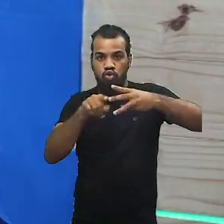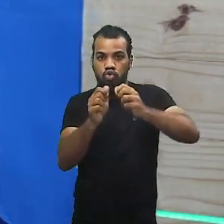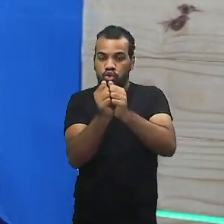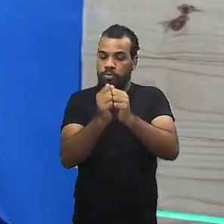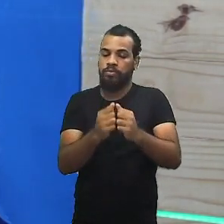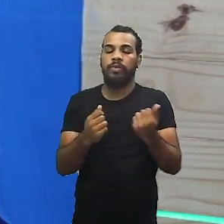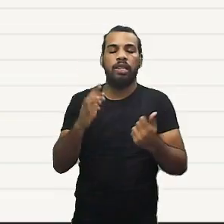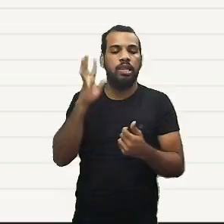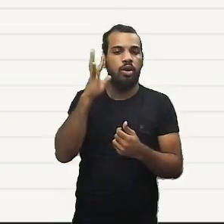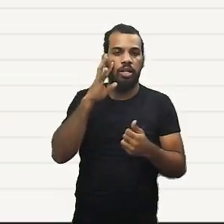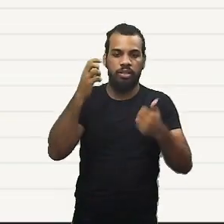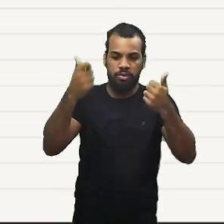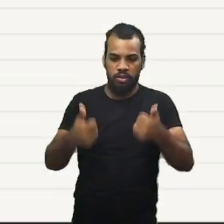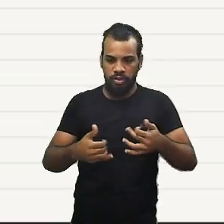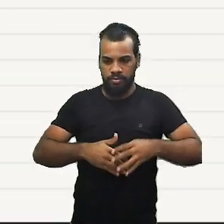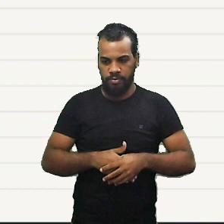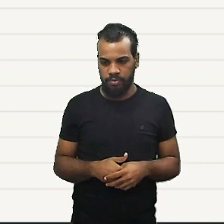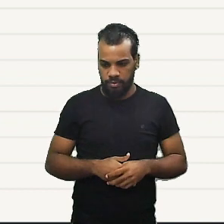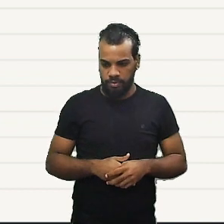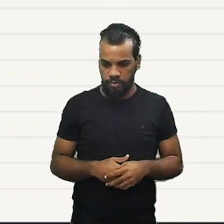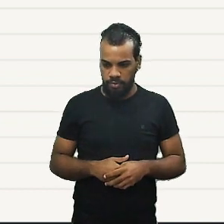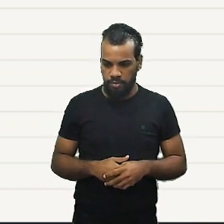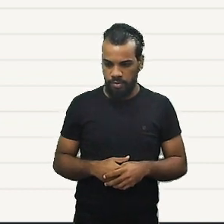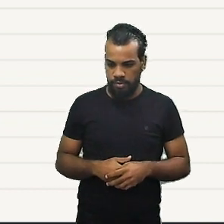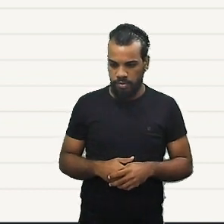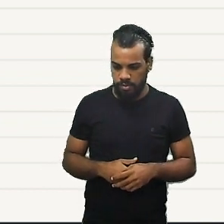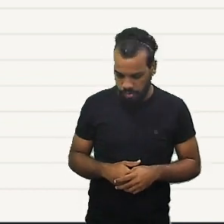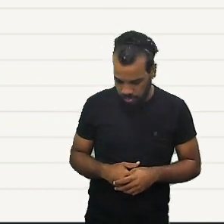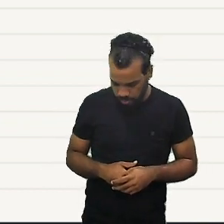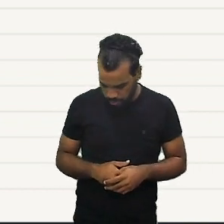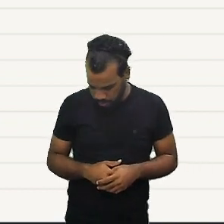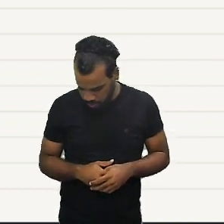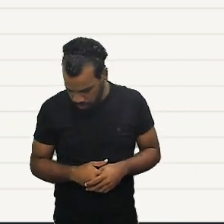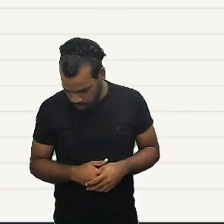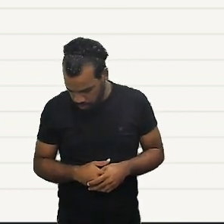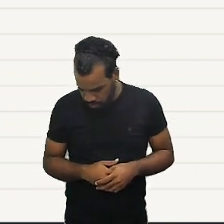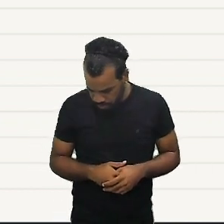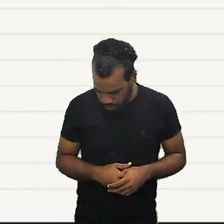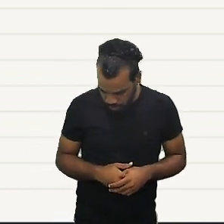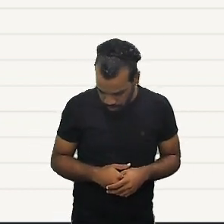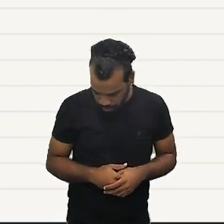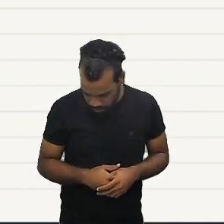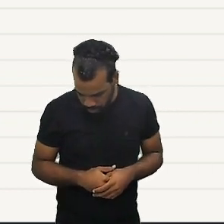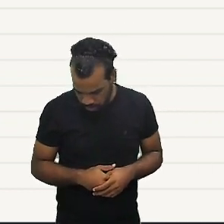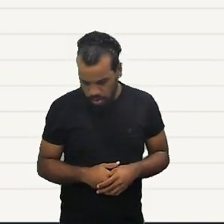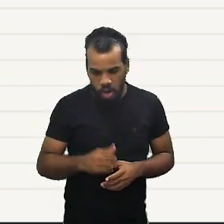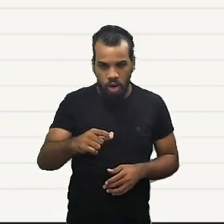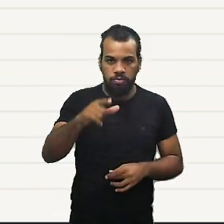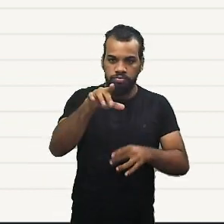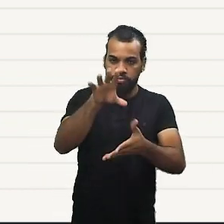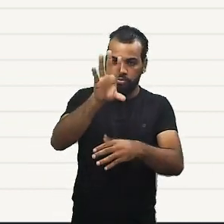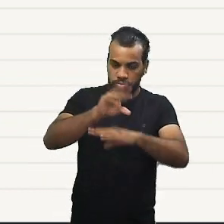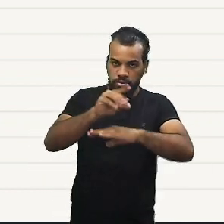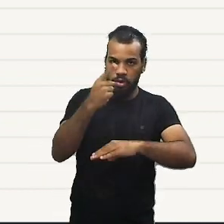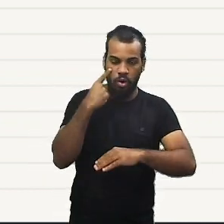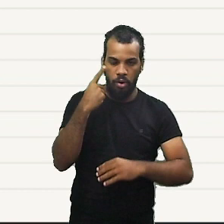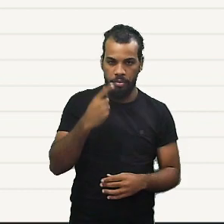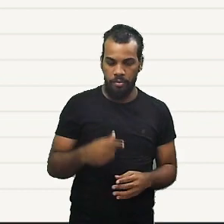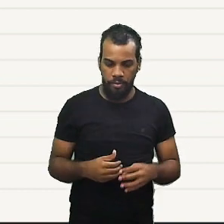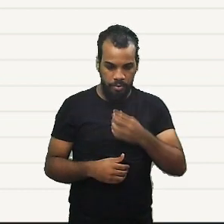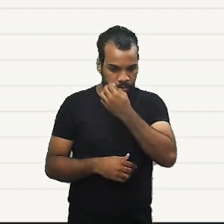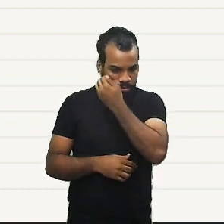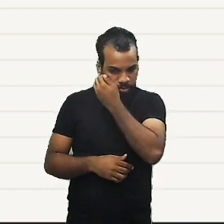teoria, beleza? Então, bota na tela aí, por favor. Pronto. Então, agora vocês têm 5 segundos para tirar um print aí da primeira, tá? A primeira é essa. Vamos